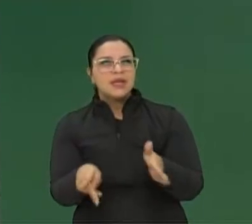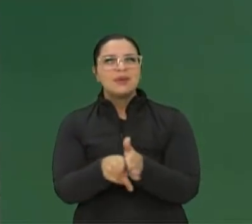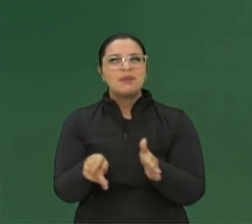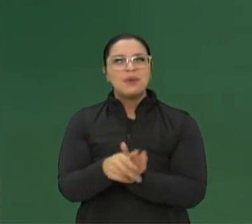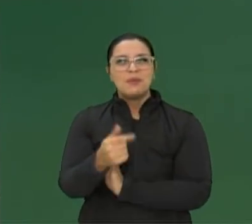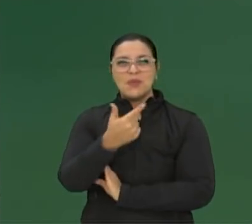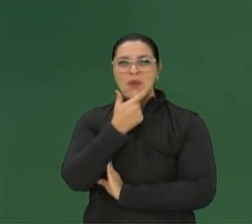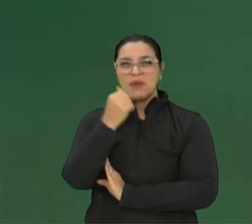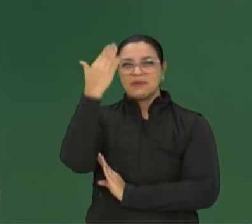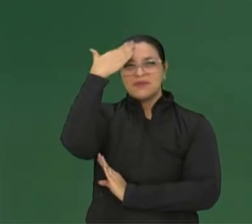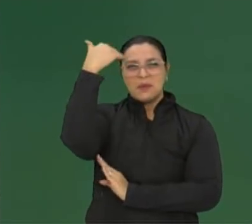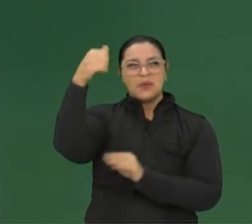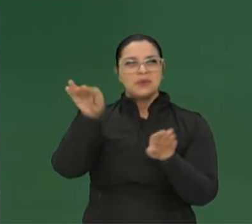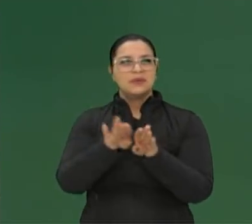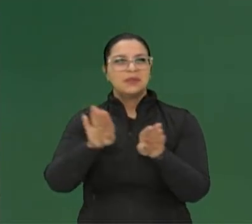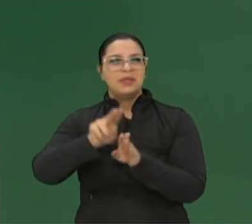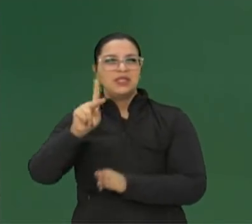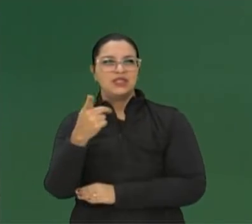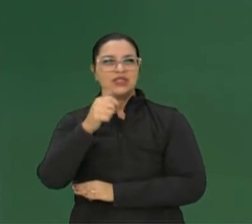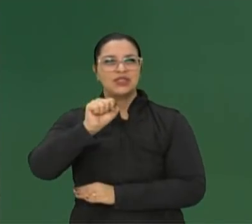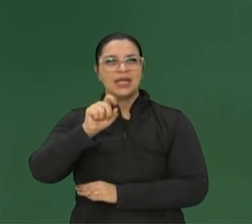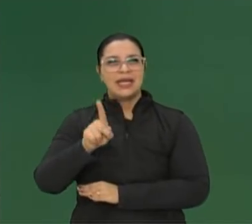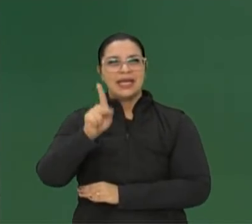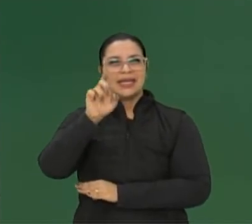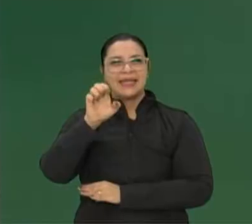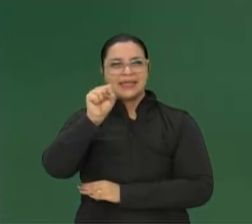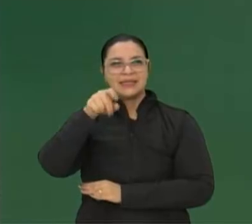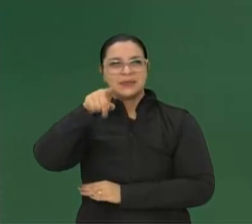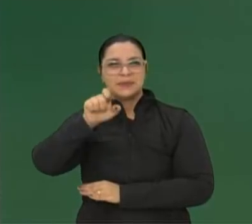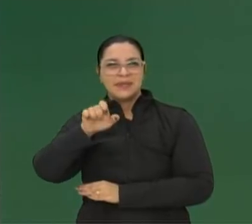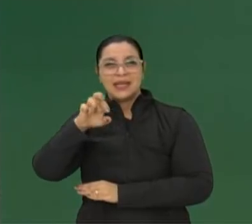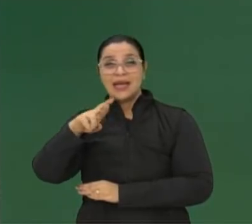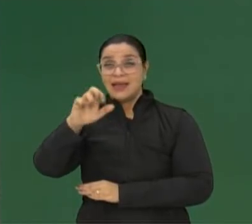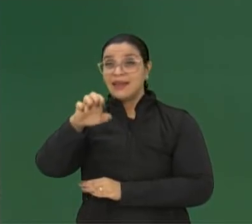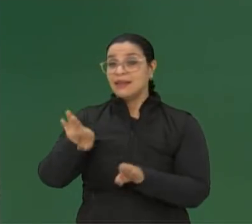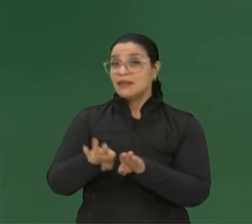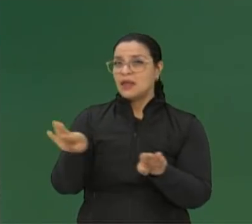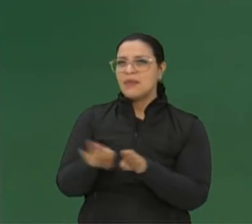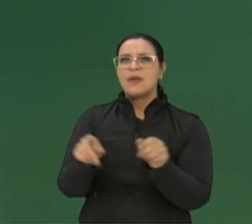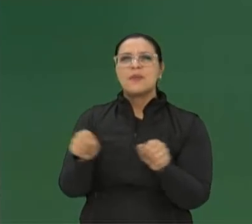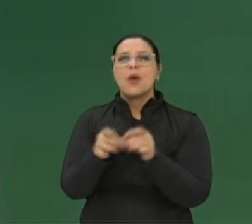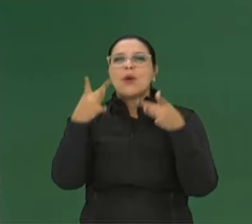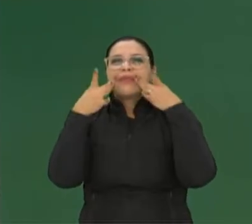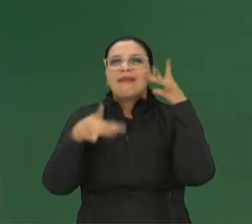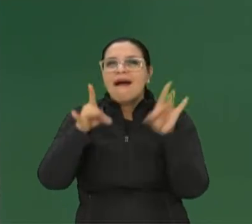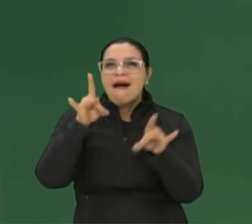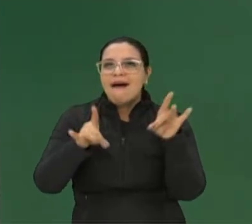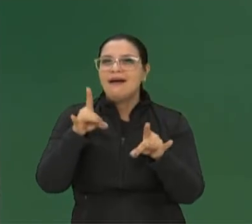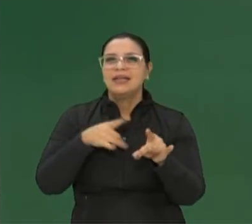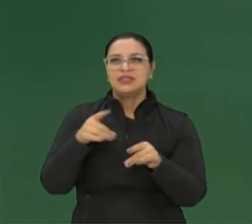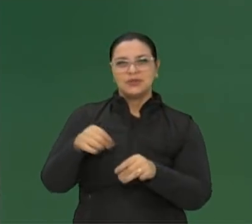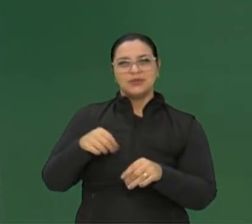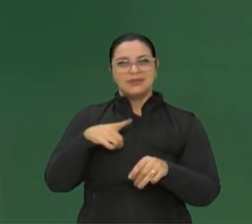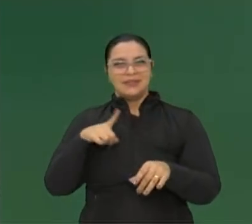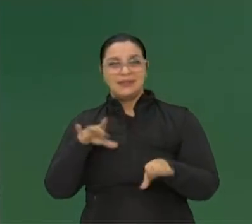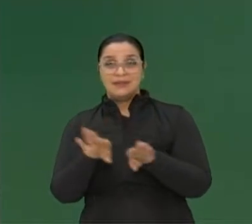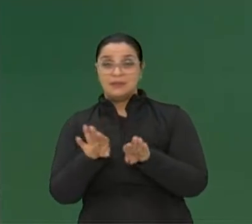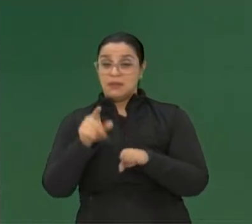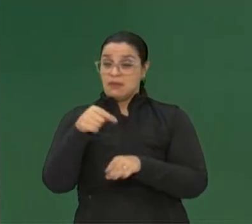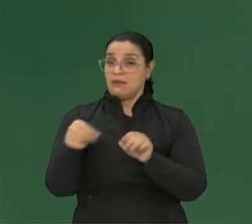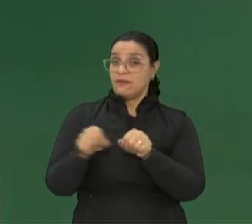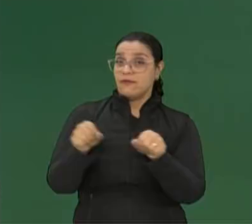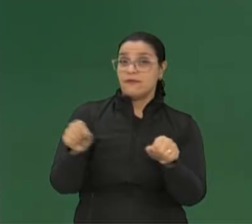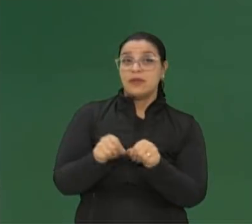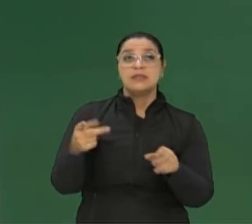Shakespeare, né, também ali um renascentista, né, ele renasceu ali com os valores da dramaturgia, do teatro ali, né, tem